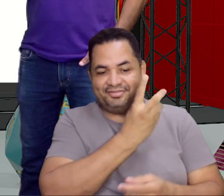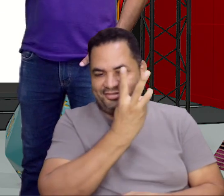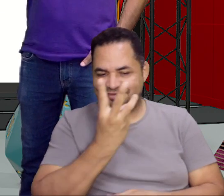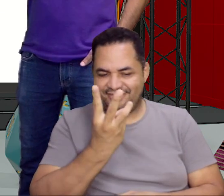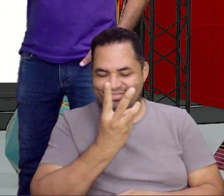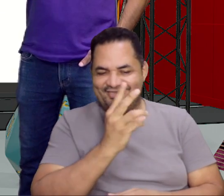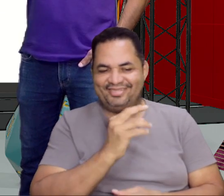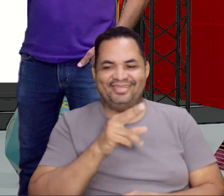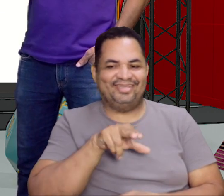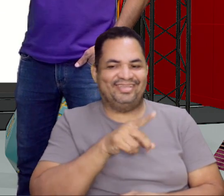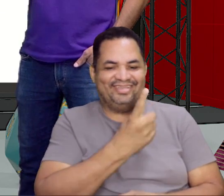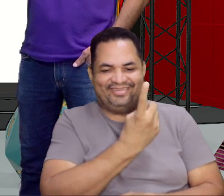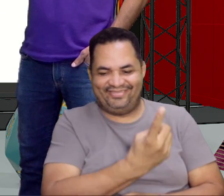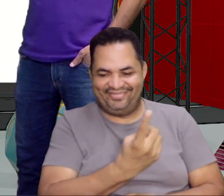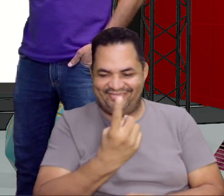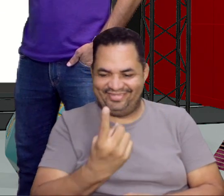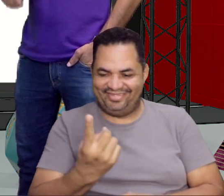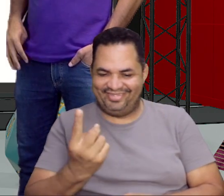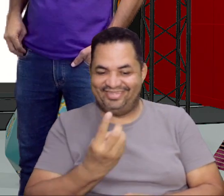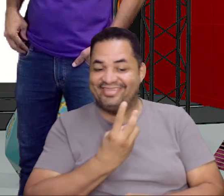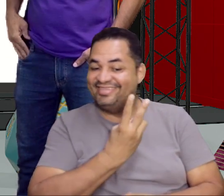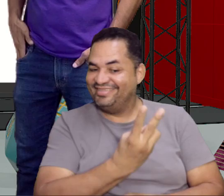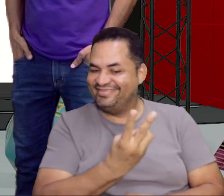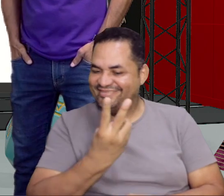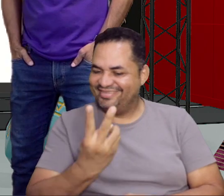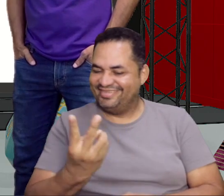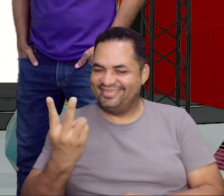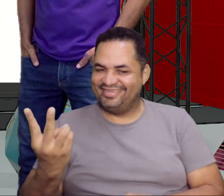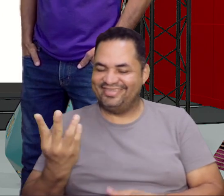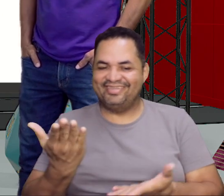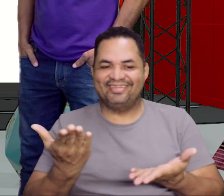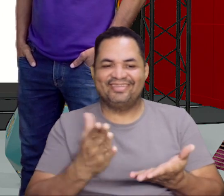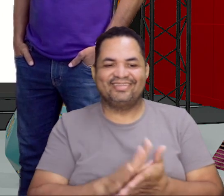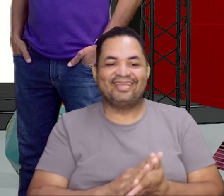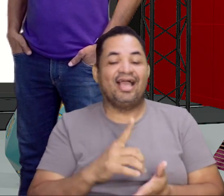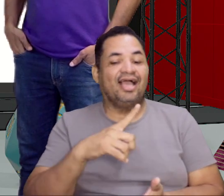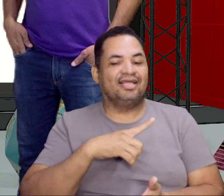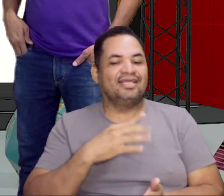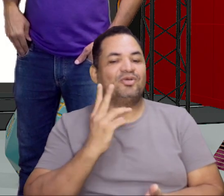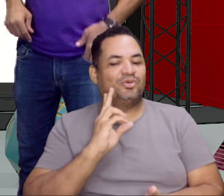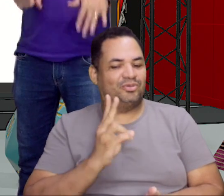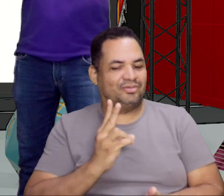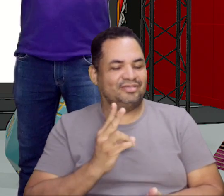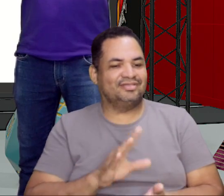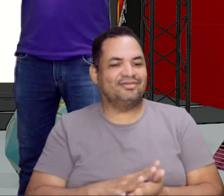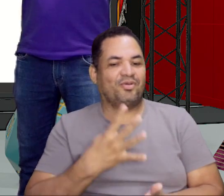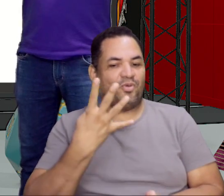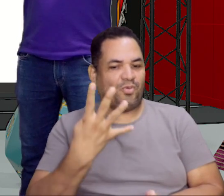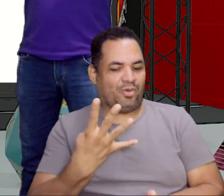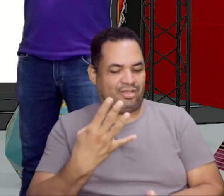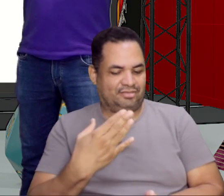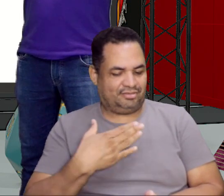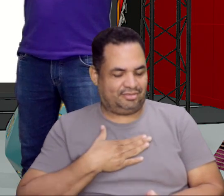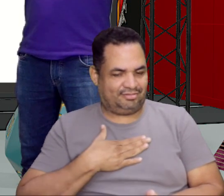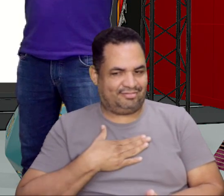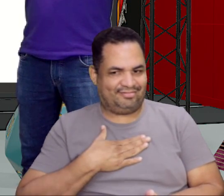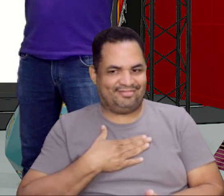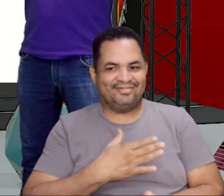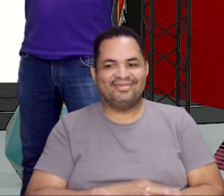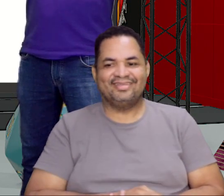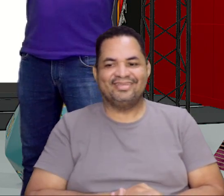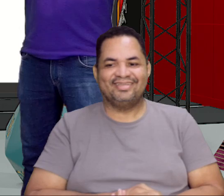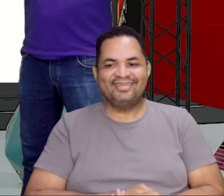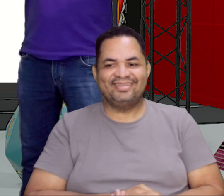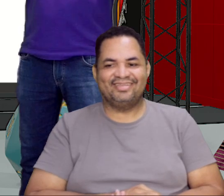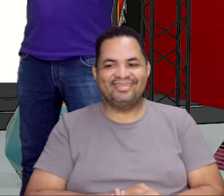irmãos ó lá 1 dois TRS ó lá e ainda me sobravam quantas quatro canetas ol só do